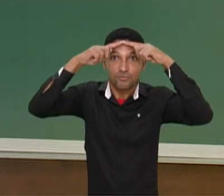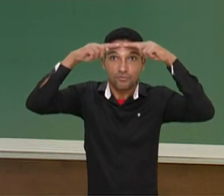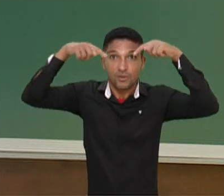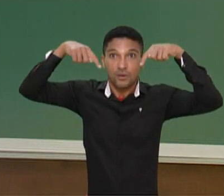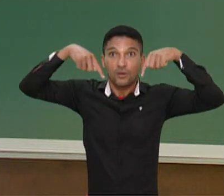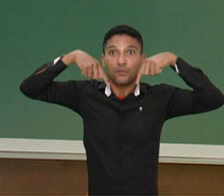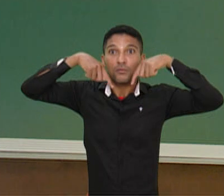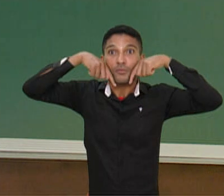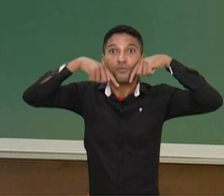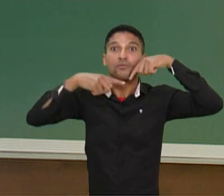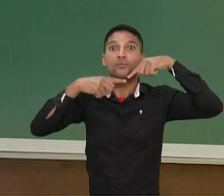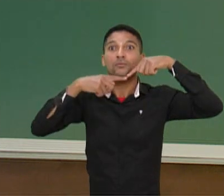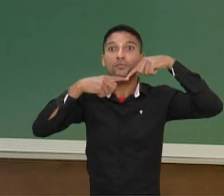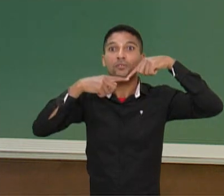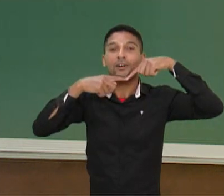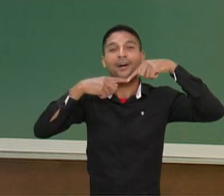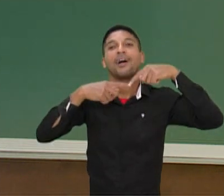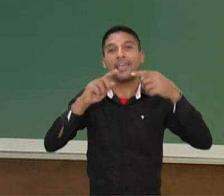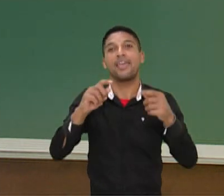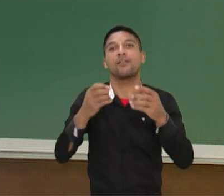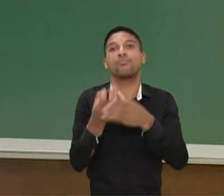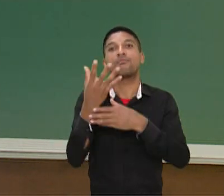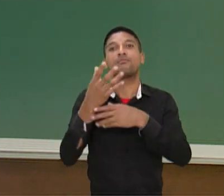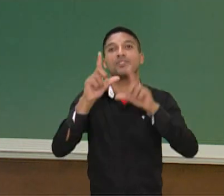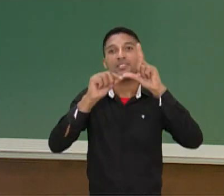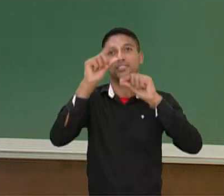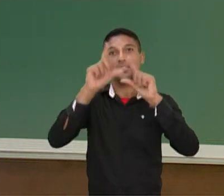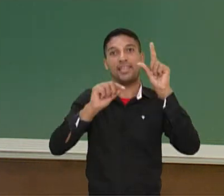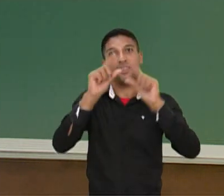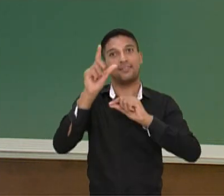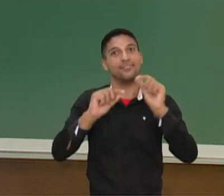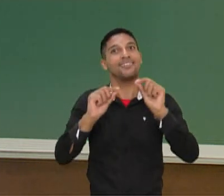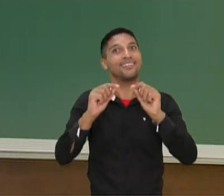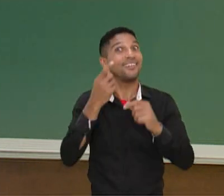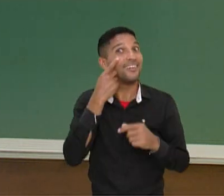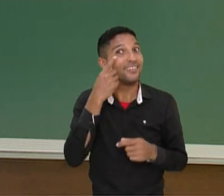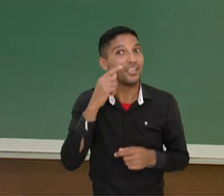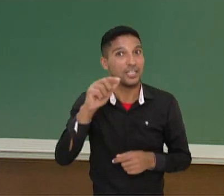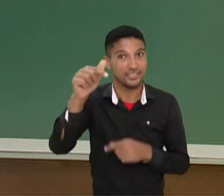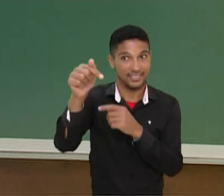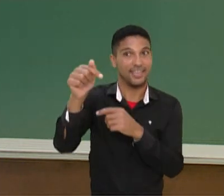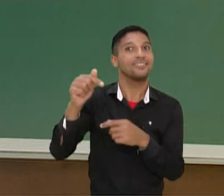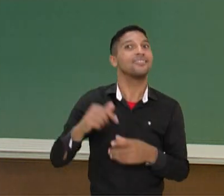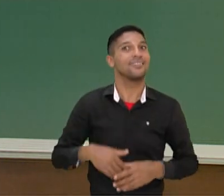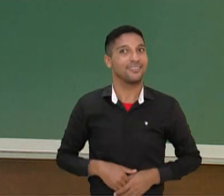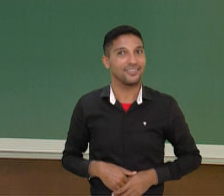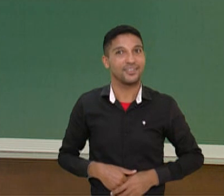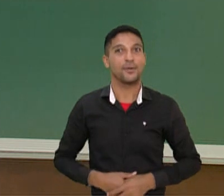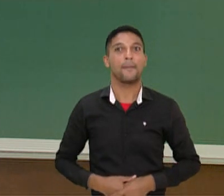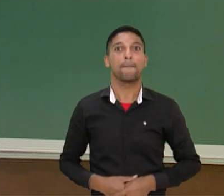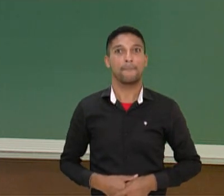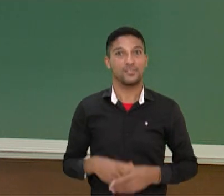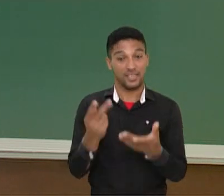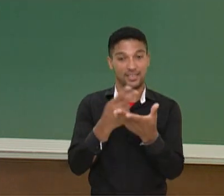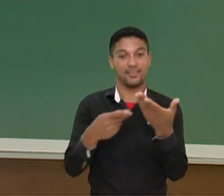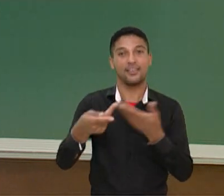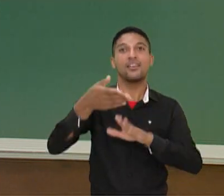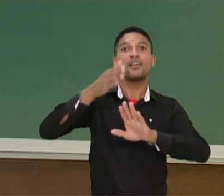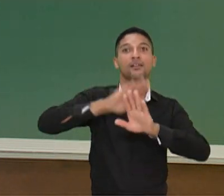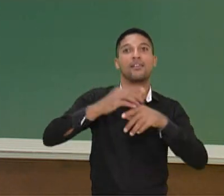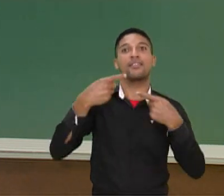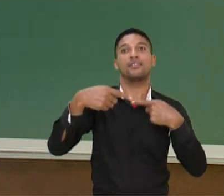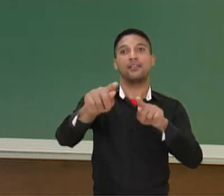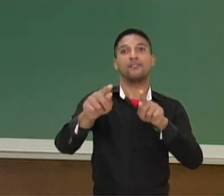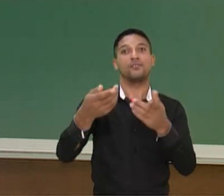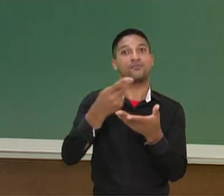pontas. Bem bonito. Aí, ó, um desafio de arte para você. Daí você vai lá e mostra para a professora de arte, tá bom? Vamos para o